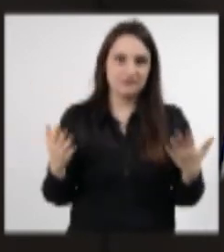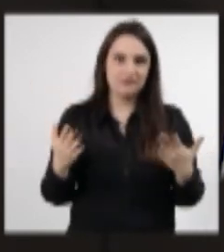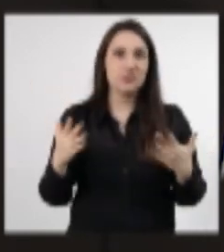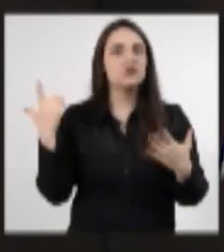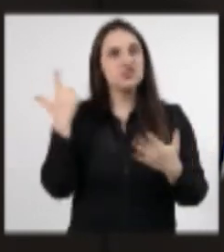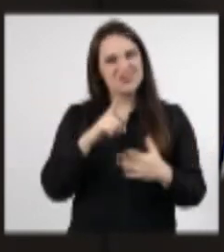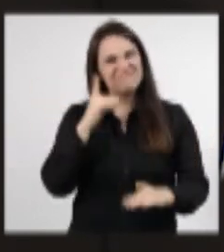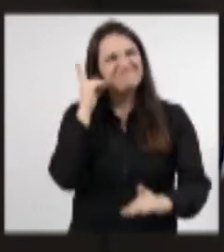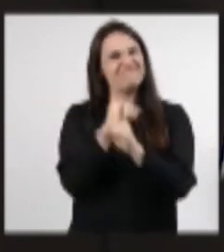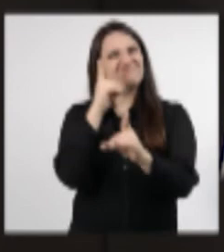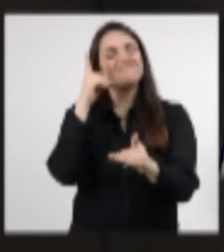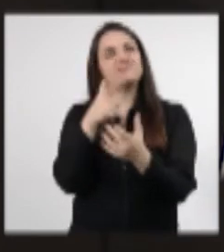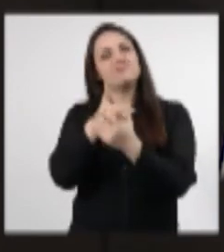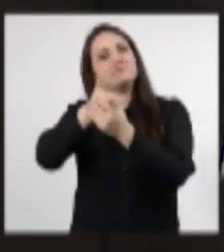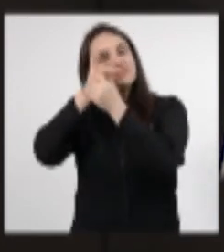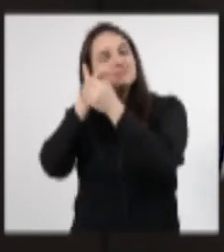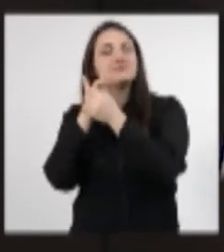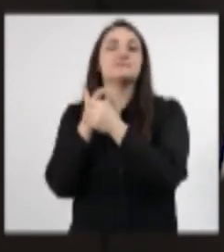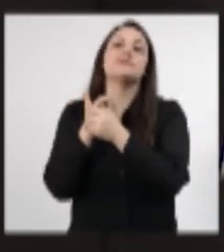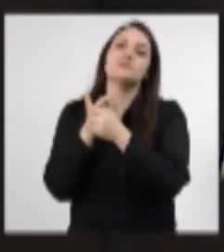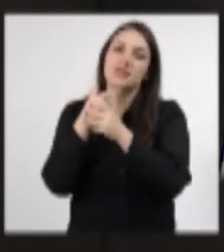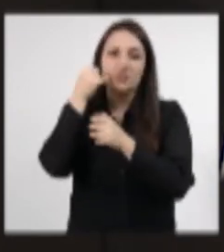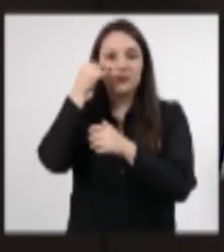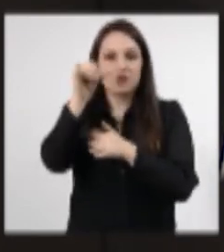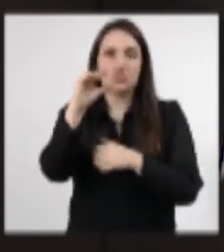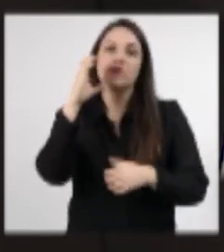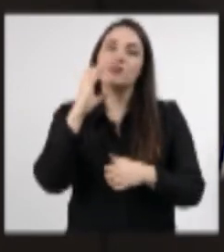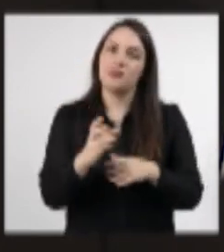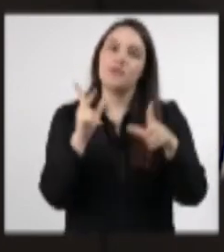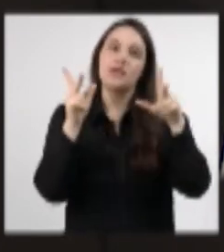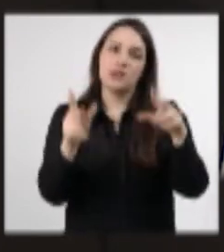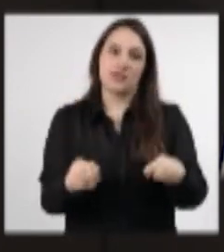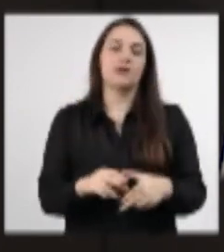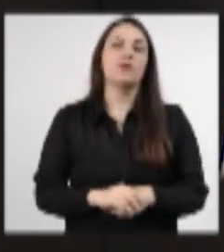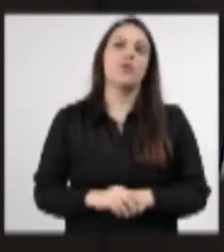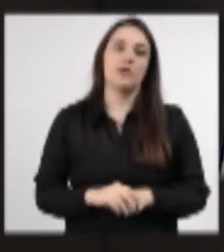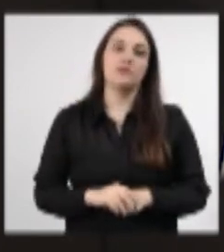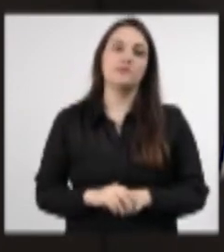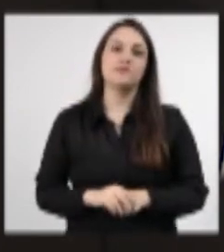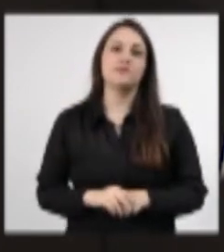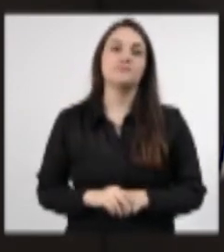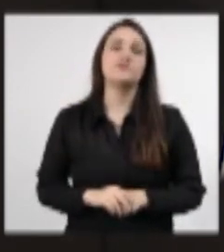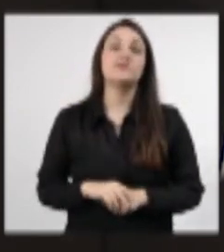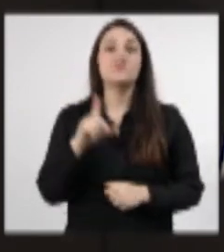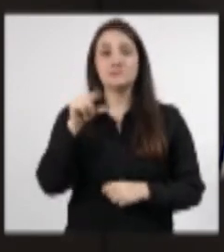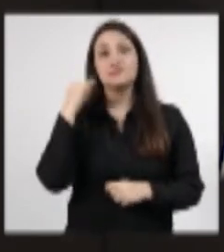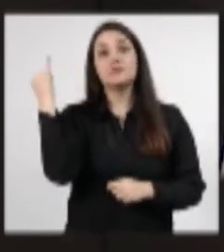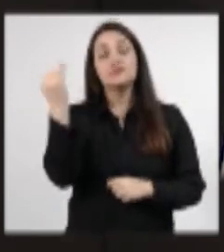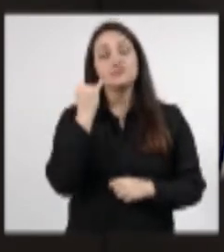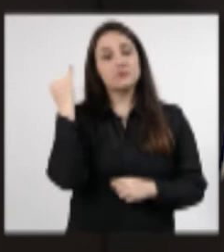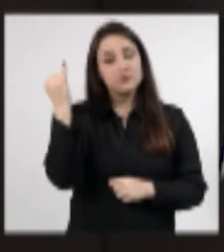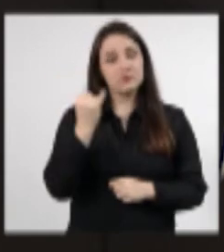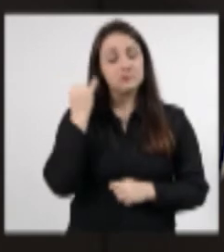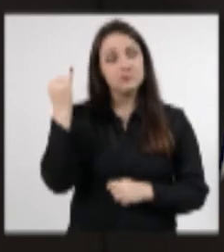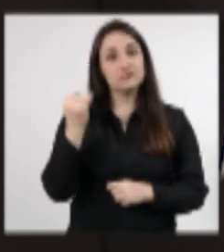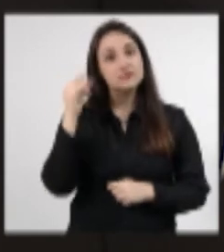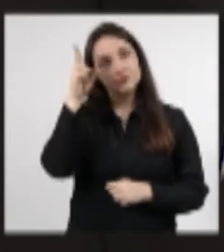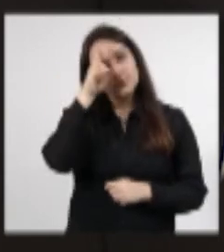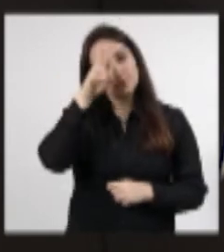estados, e aqui nós esclarecemos e evitamos que outros crimes dessa natureza acontecessem. É